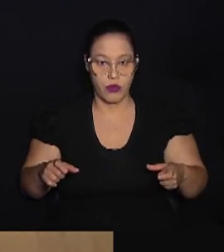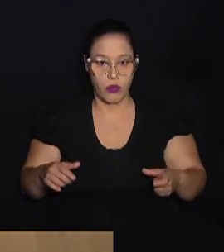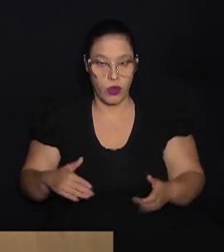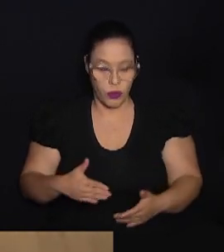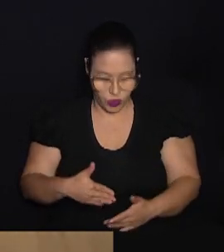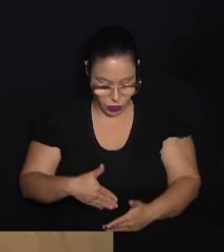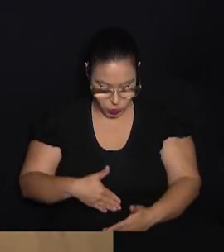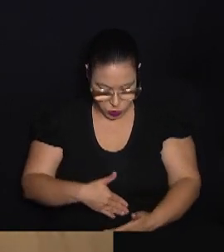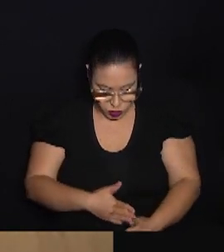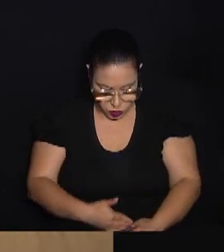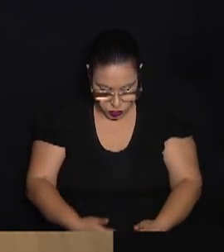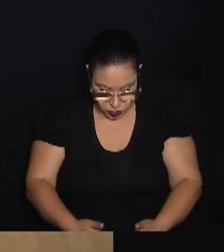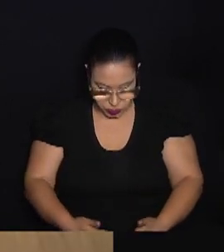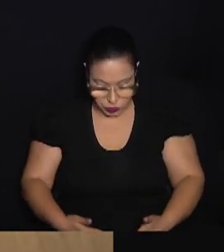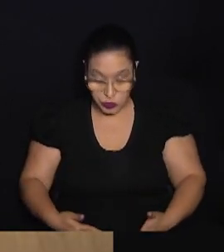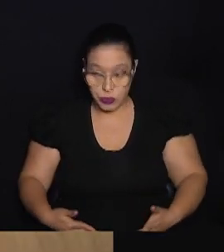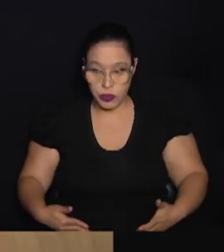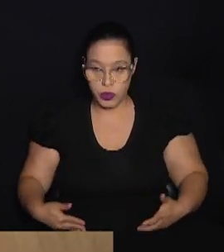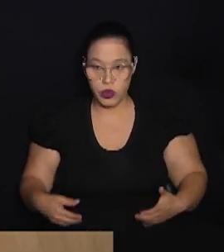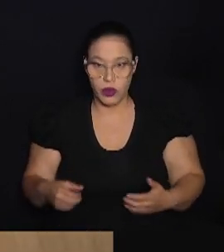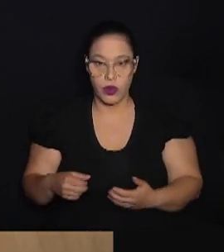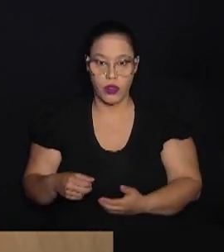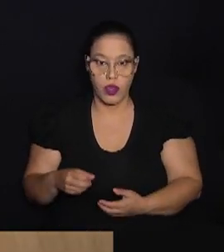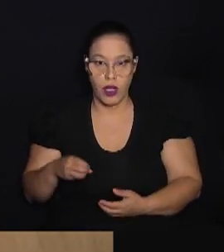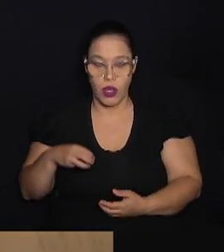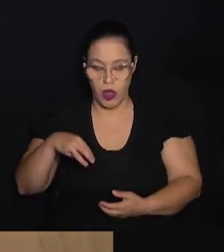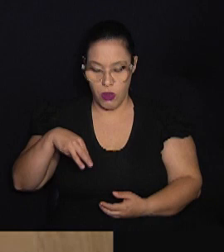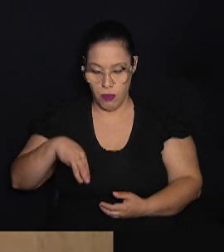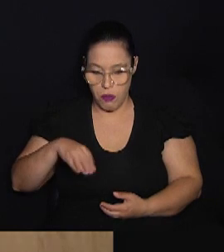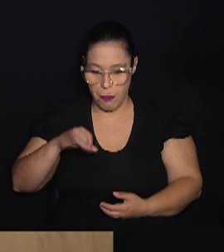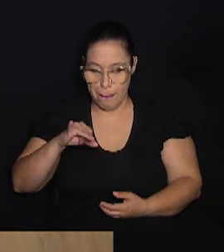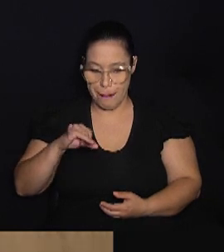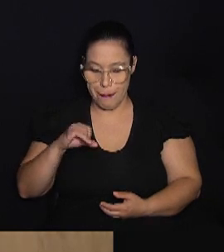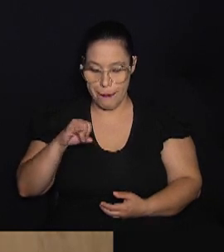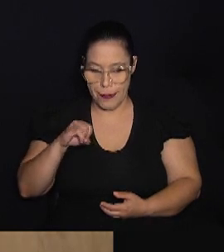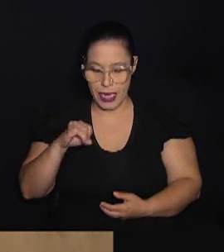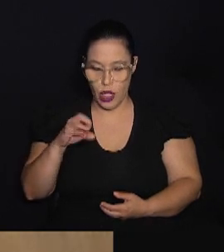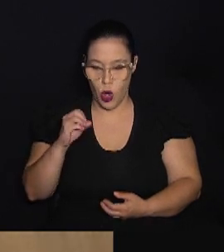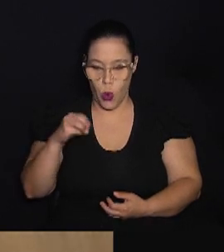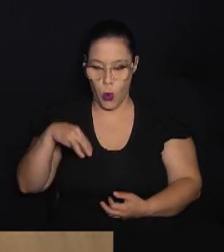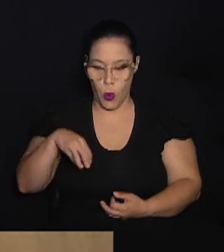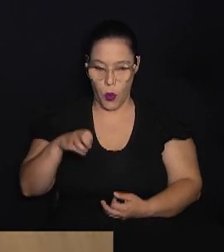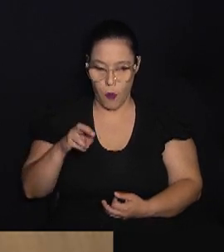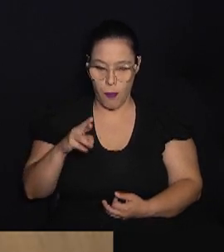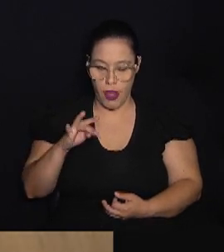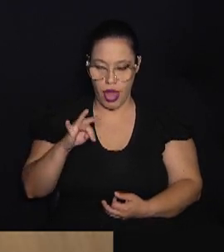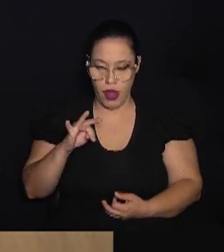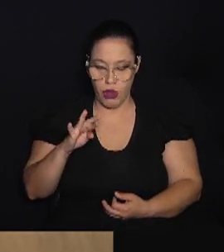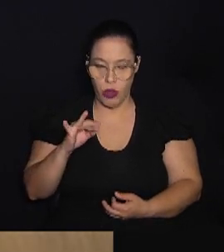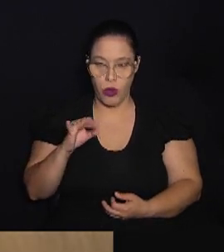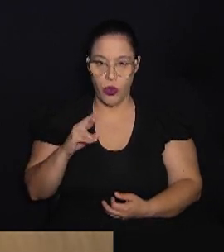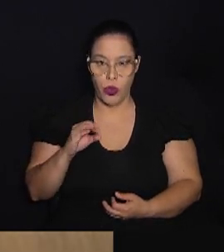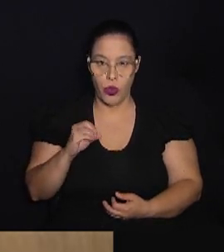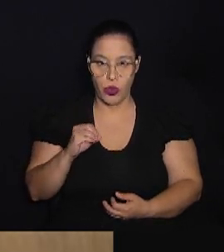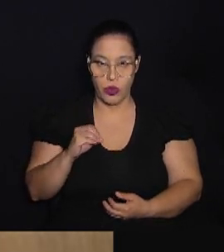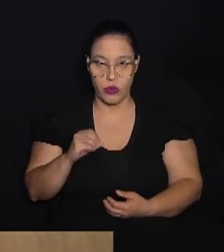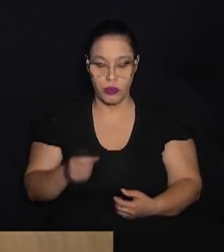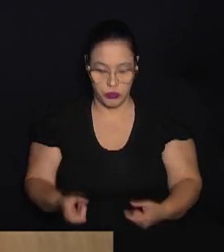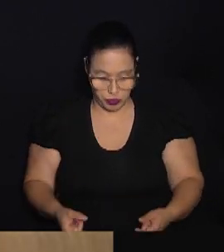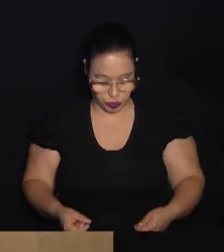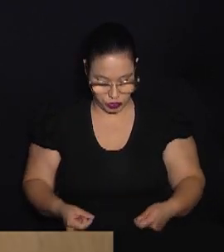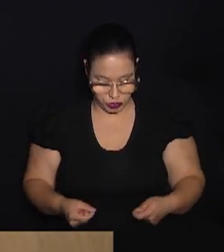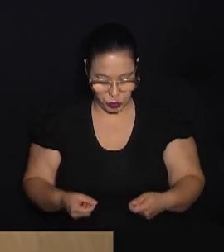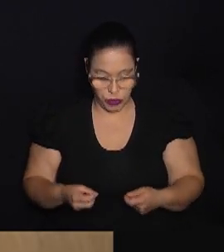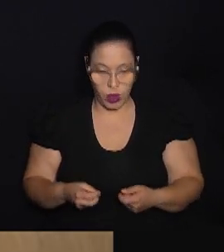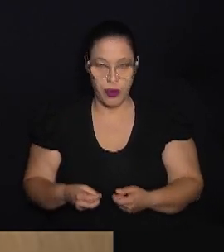mais profunda do útero, chamado miométrio, a parte muscular, ou ele vai tendo envolvimento dos gânglios, né, que